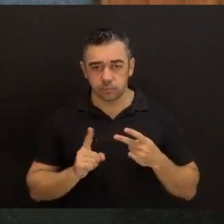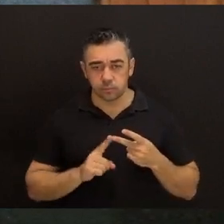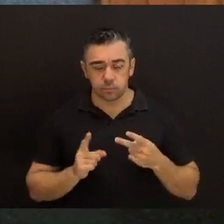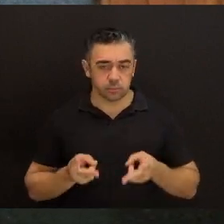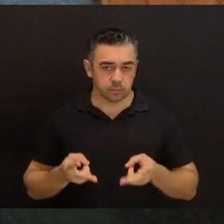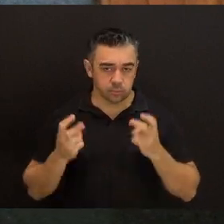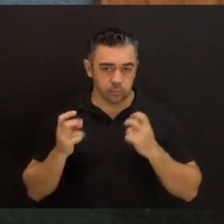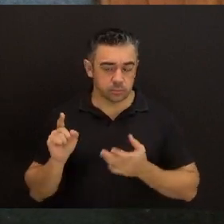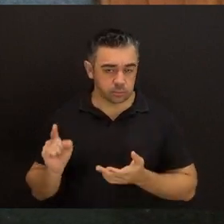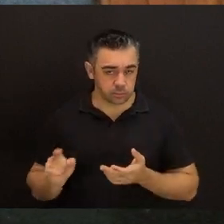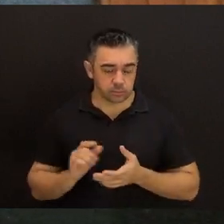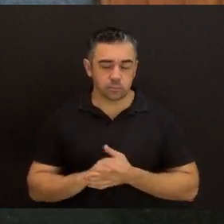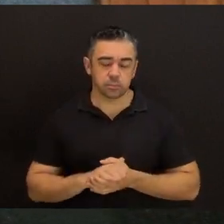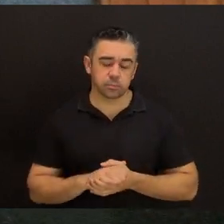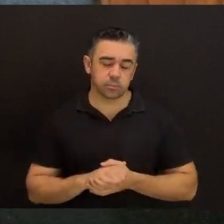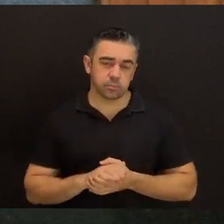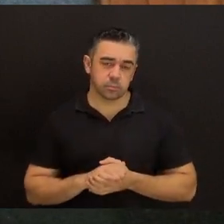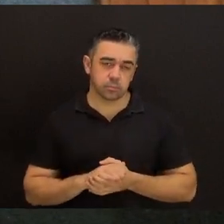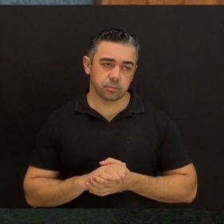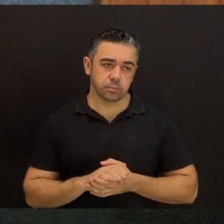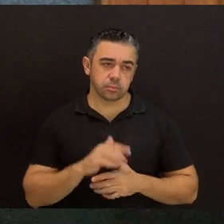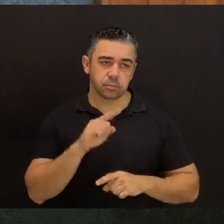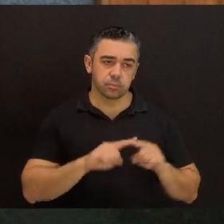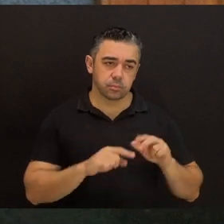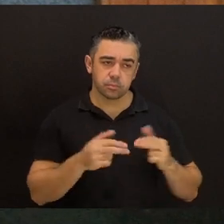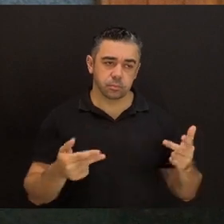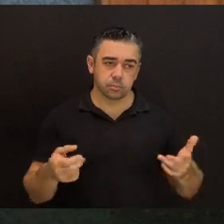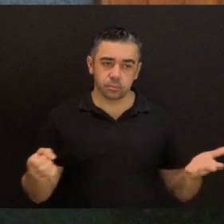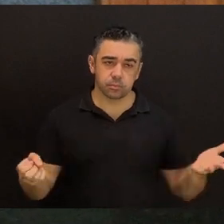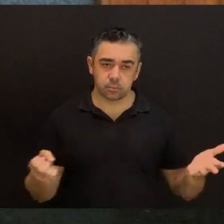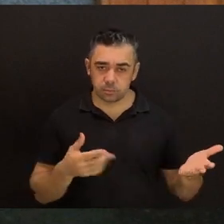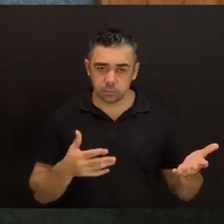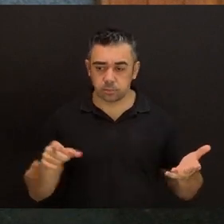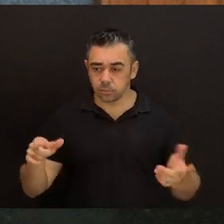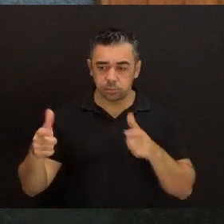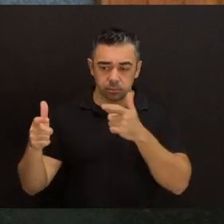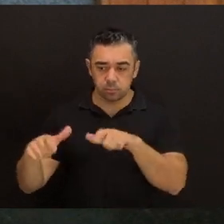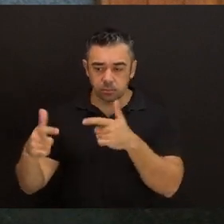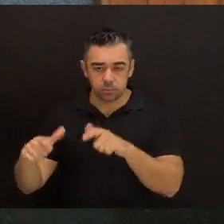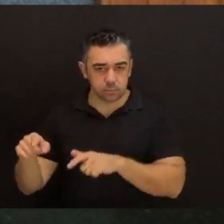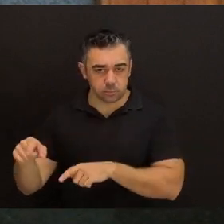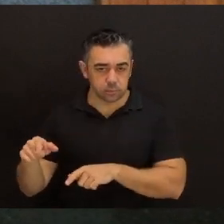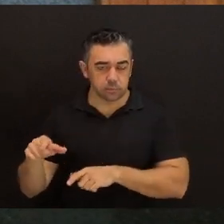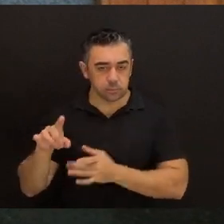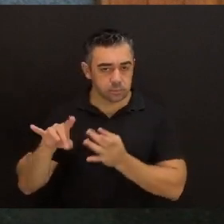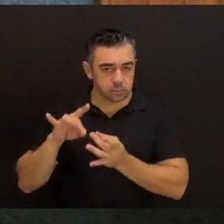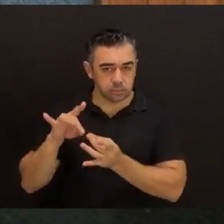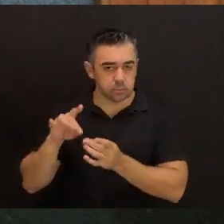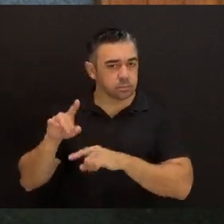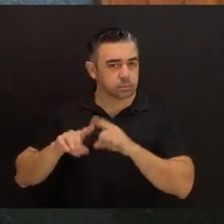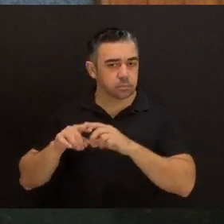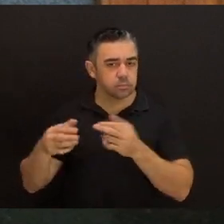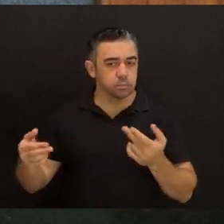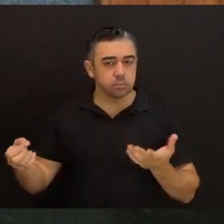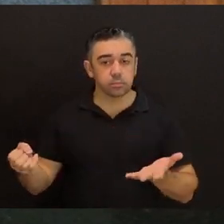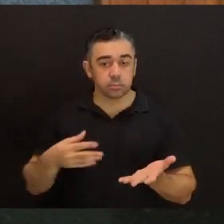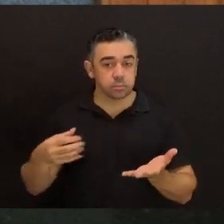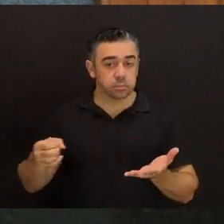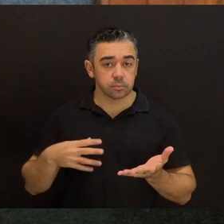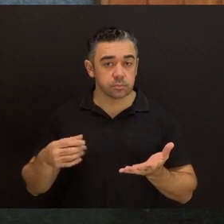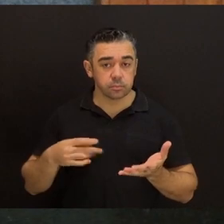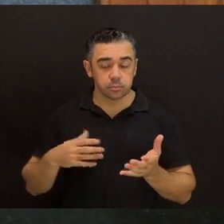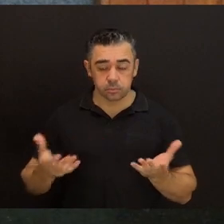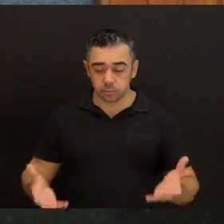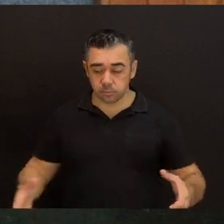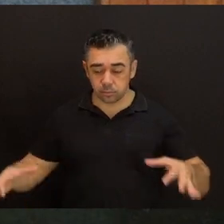percebi lá objetos novos em um setor específico como foi mostrado vários produtos novos lacrados